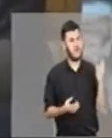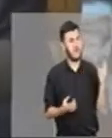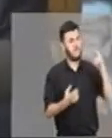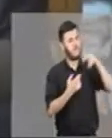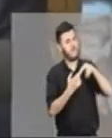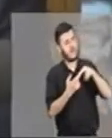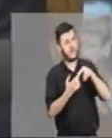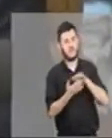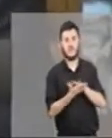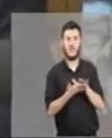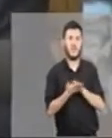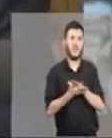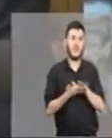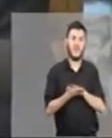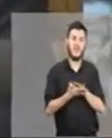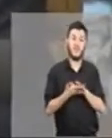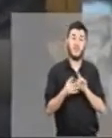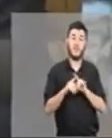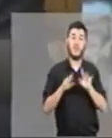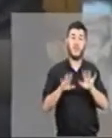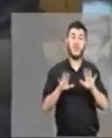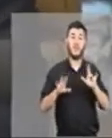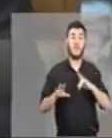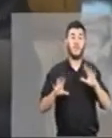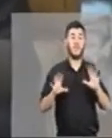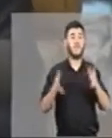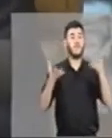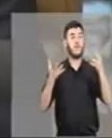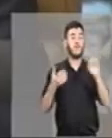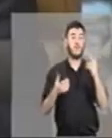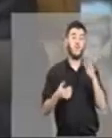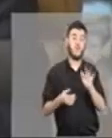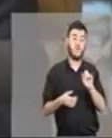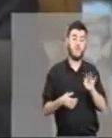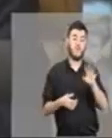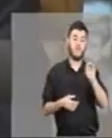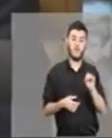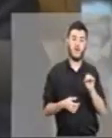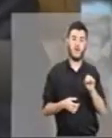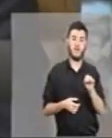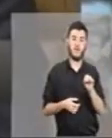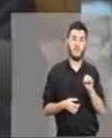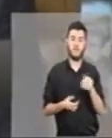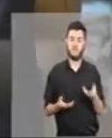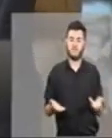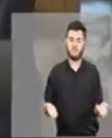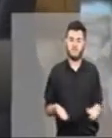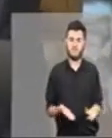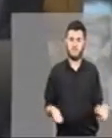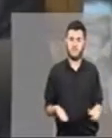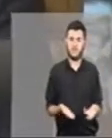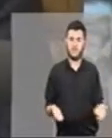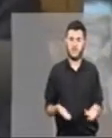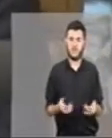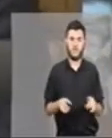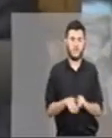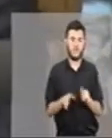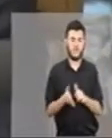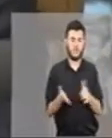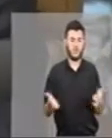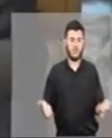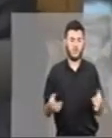um determinado evento, a um fato notório que está agora em todos os jornais